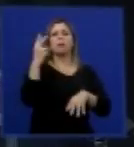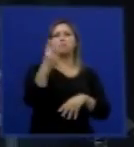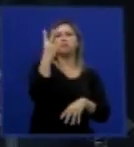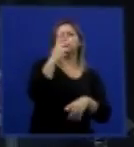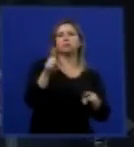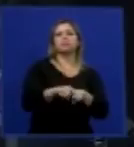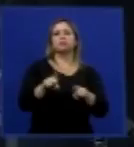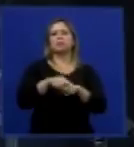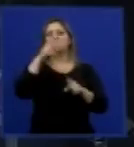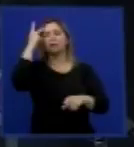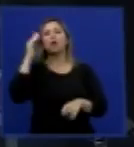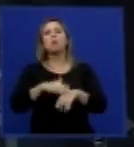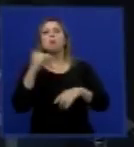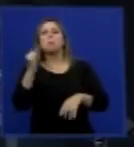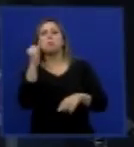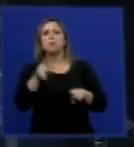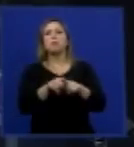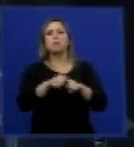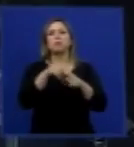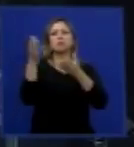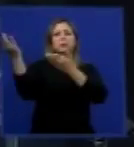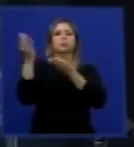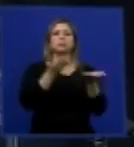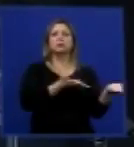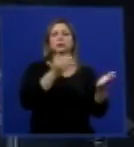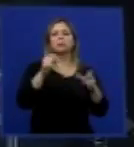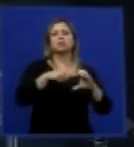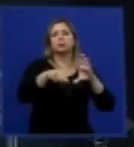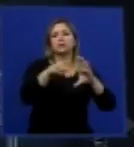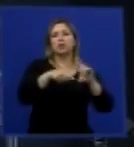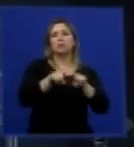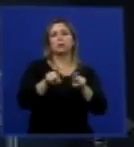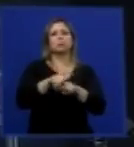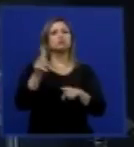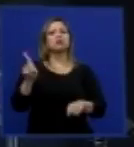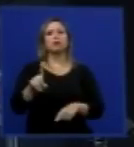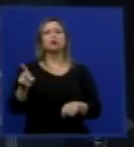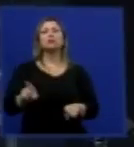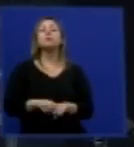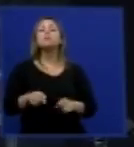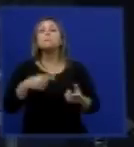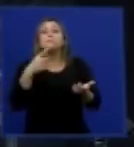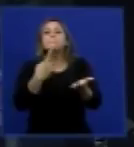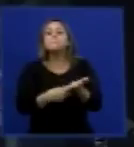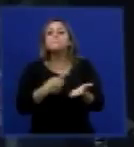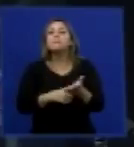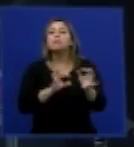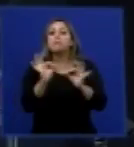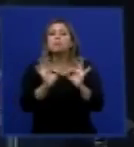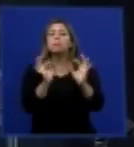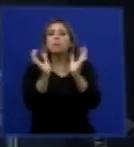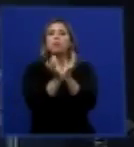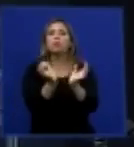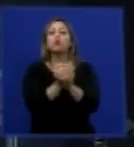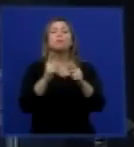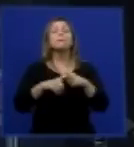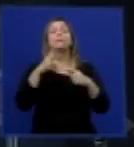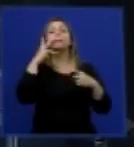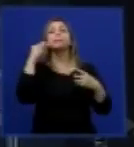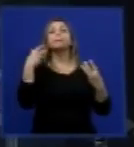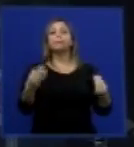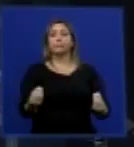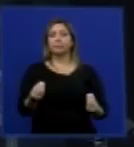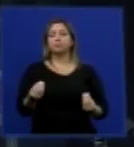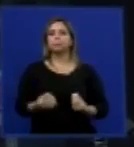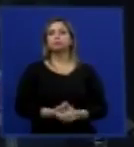a não importação de pneus não é isto inclusive que eu venho fazer aqui hoje reuni um grupo de técnicos para que